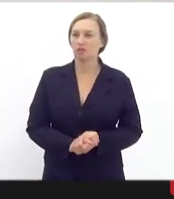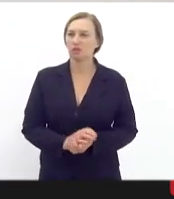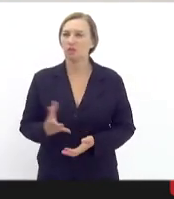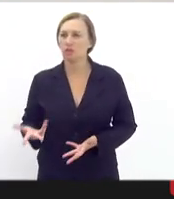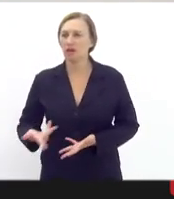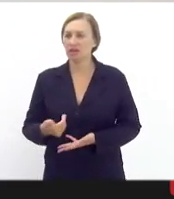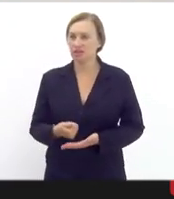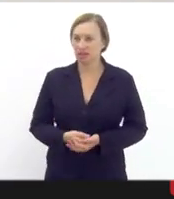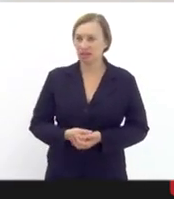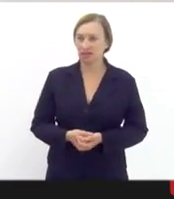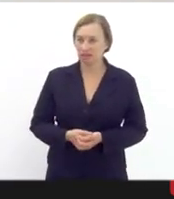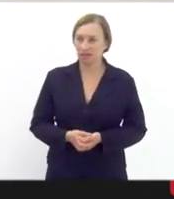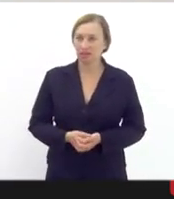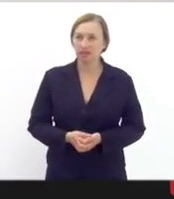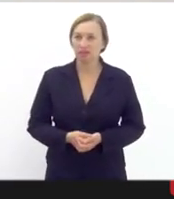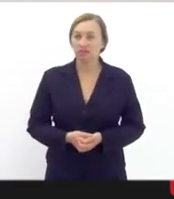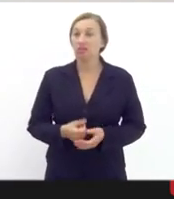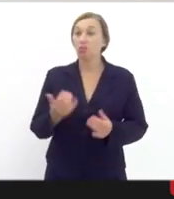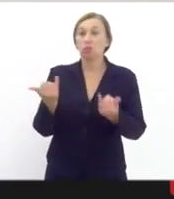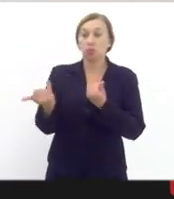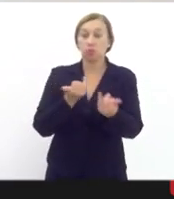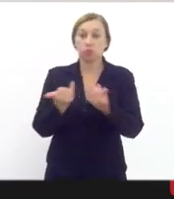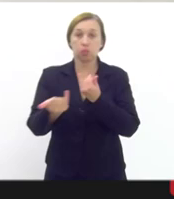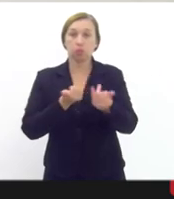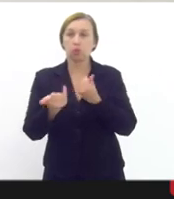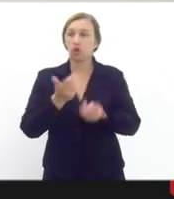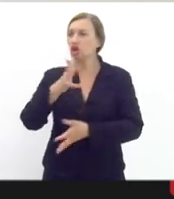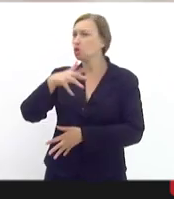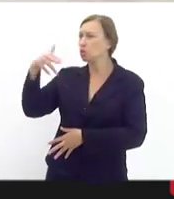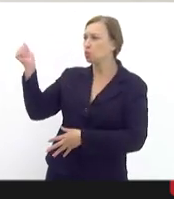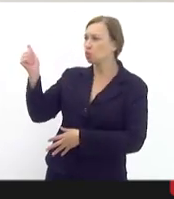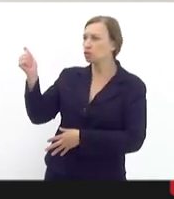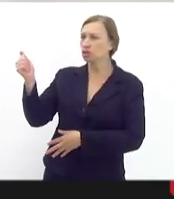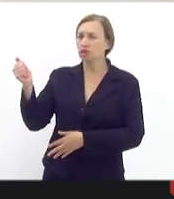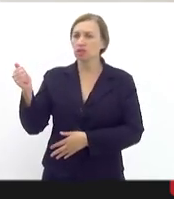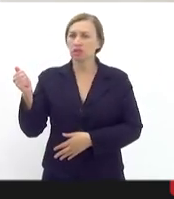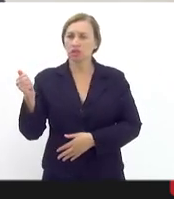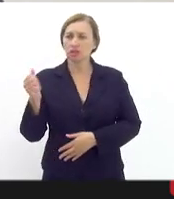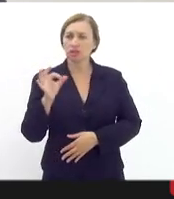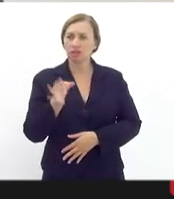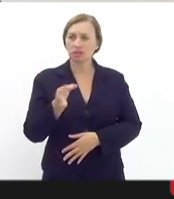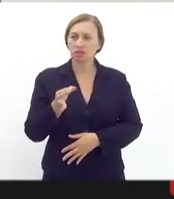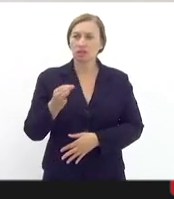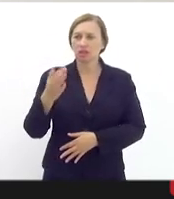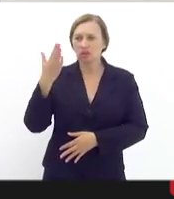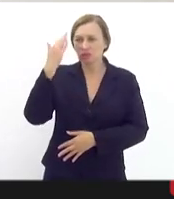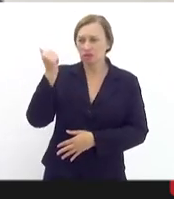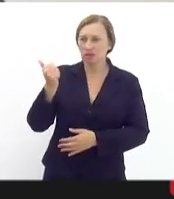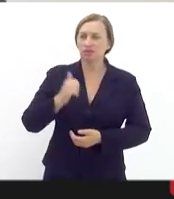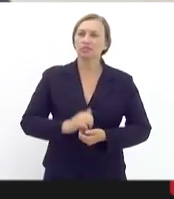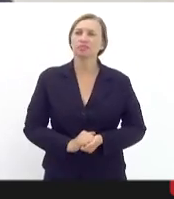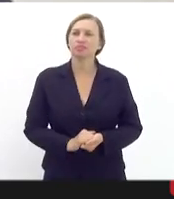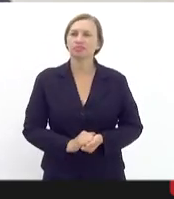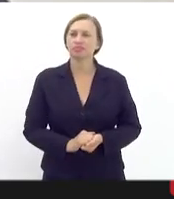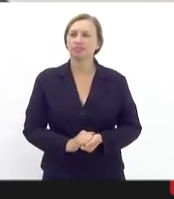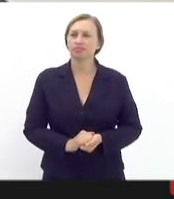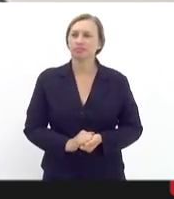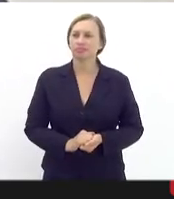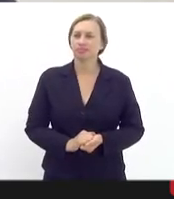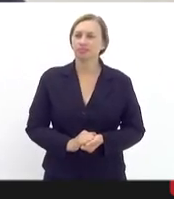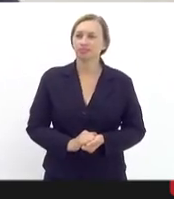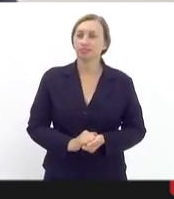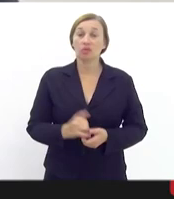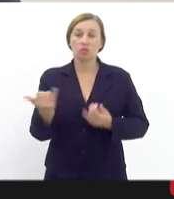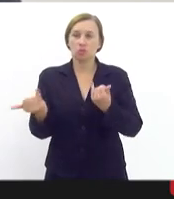para a disseminação massiva dessas informações, que nunca teriam esse alcance, obviamente, né, porque não seria economicamente viável, e